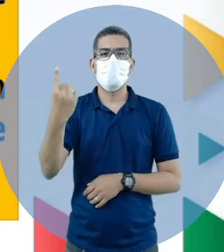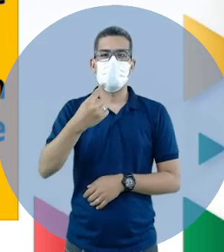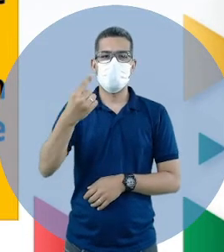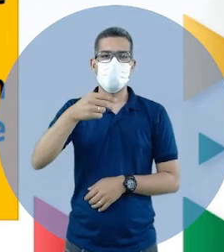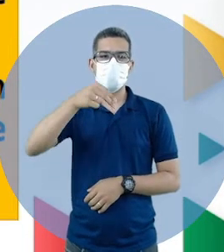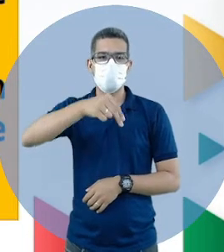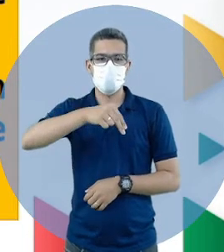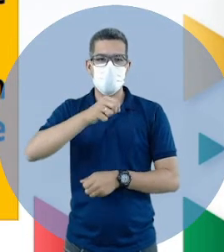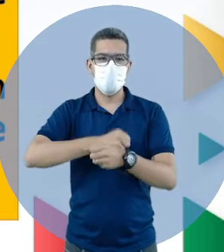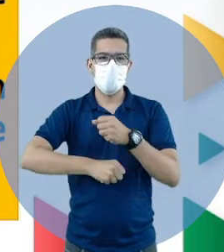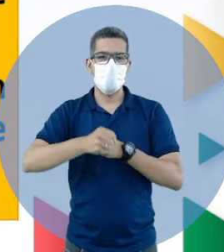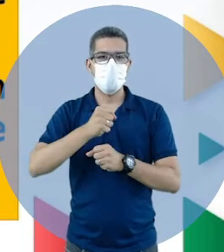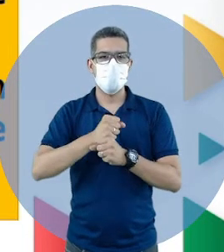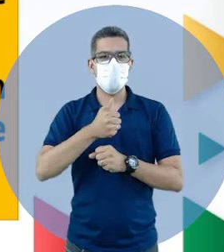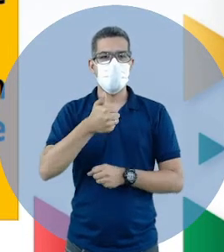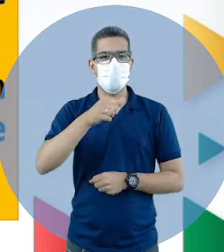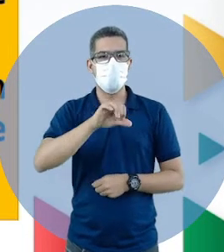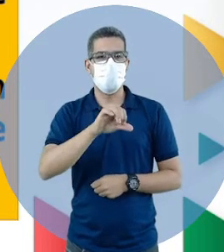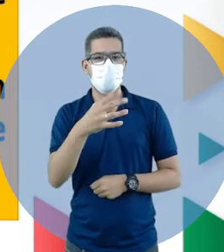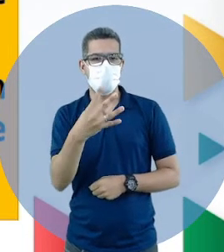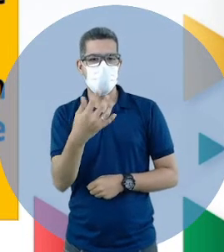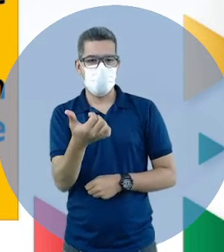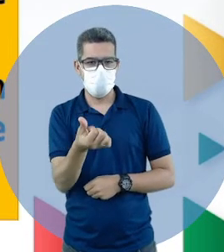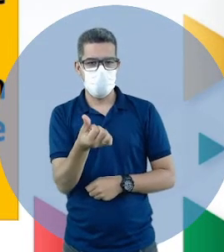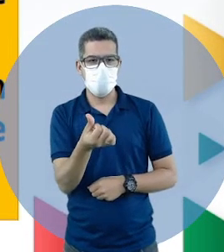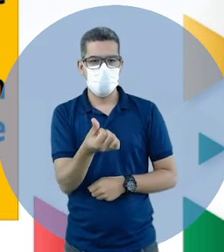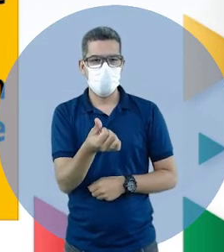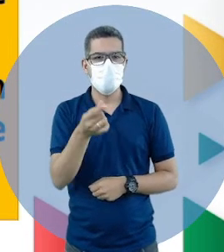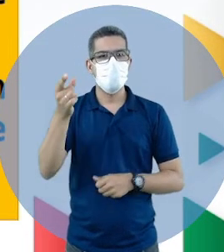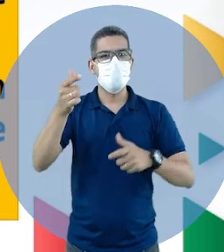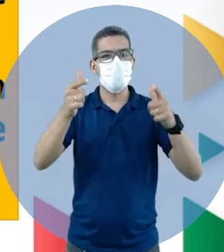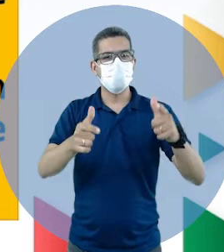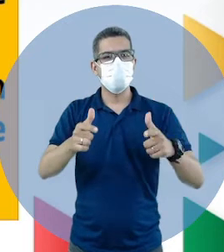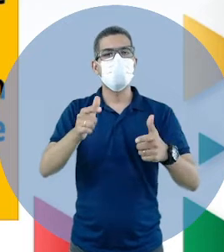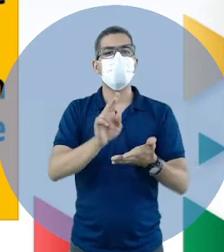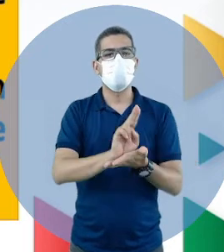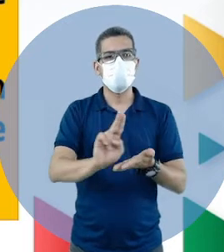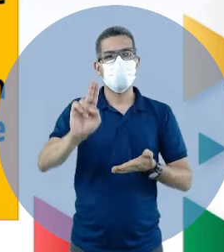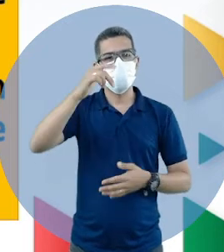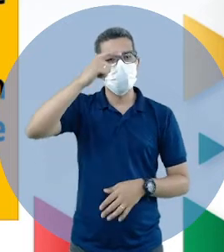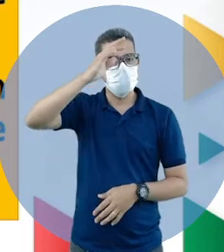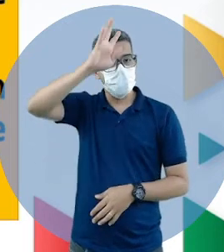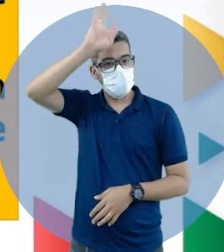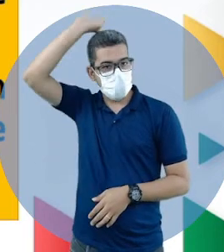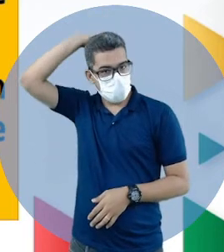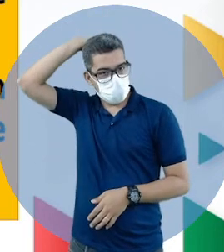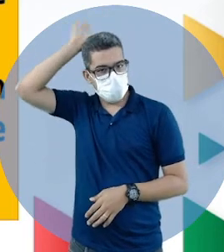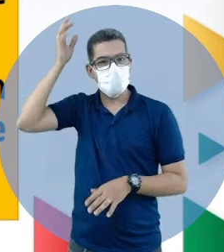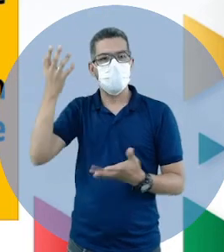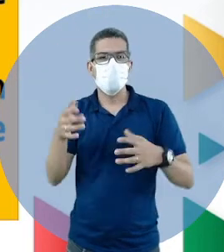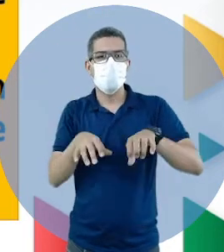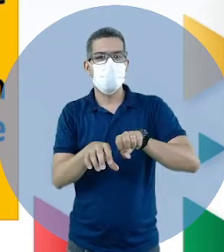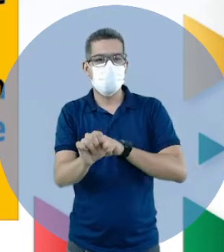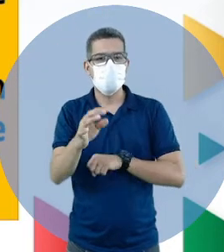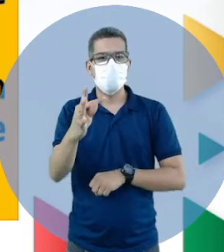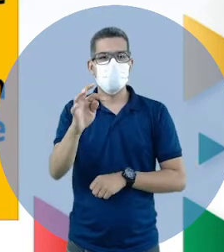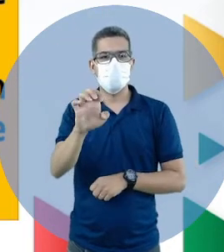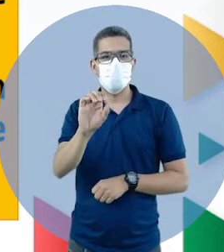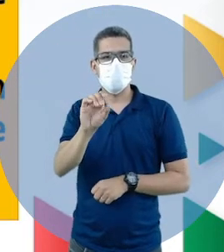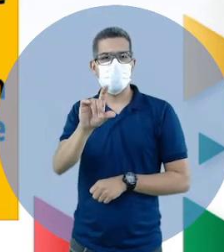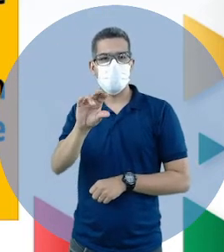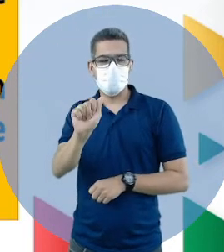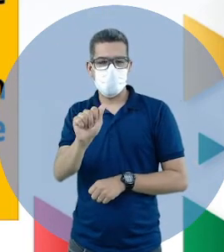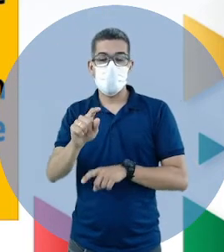46. Completou o curso universitário em Roma e doutorou-se em teologia. Foi nomeado